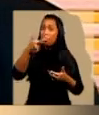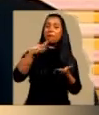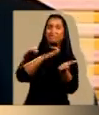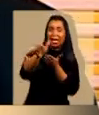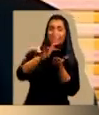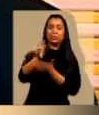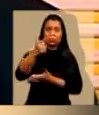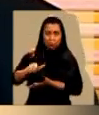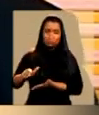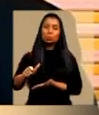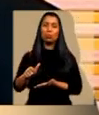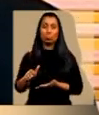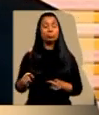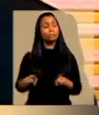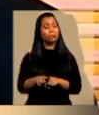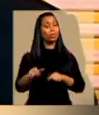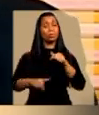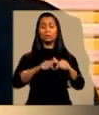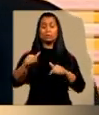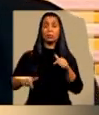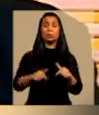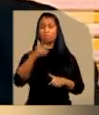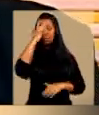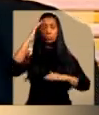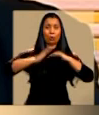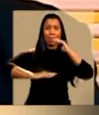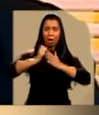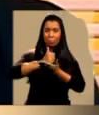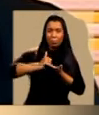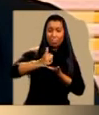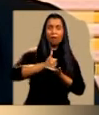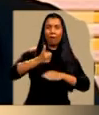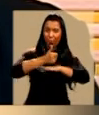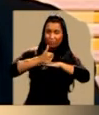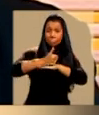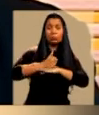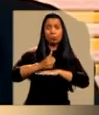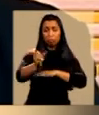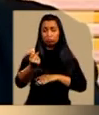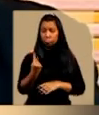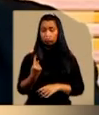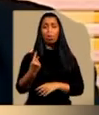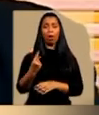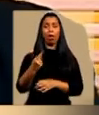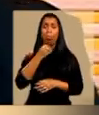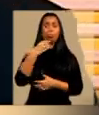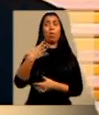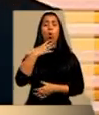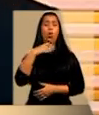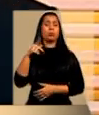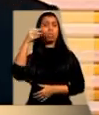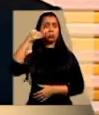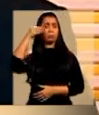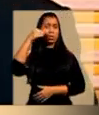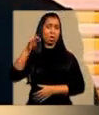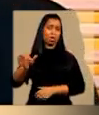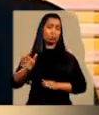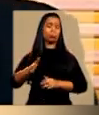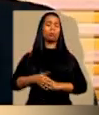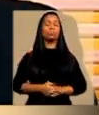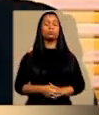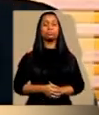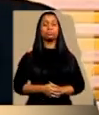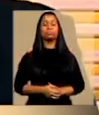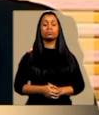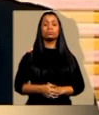um gasto depois. O serviço também. Se é para contratar um profissional, contrate um profissional que tenha conhecimento e tenha experiência na área,